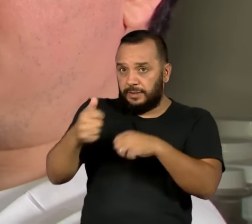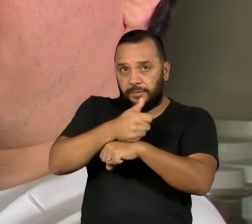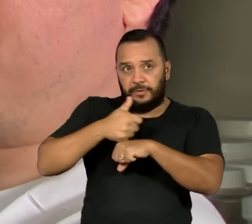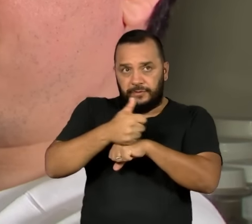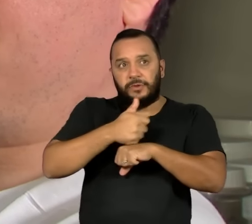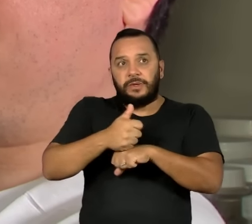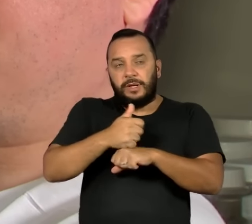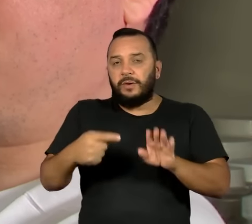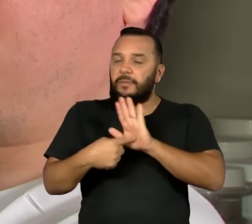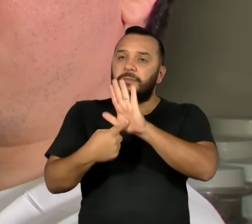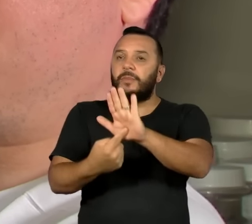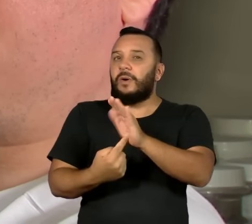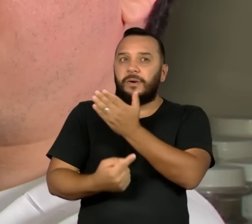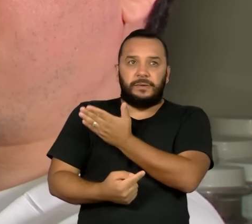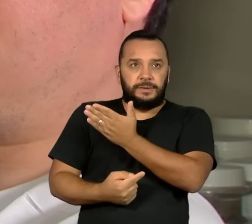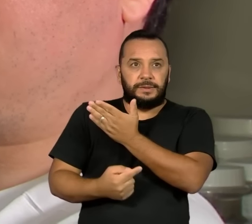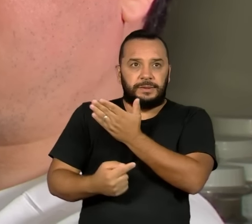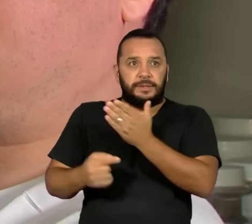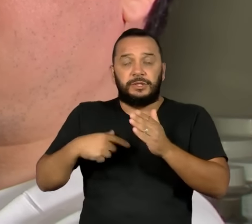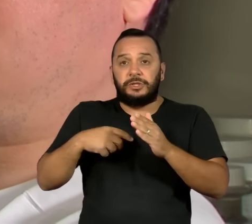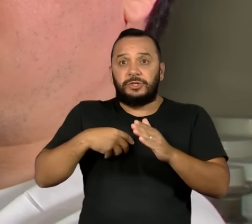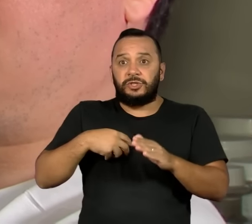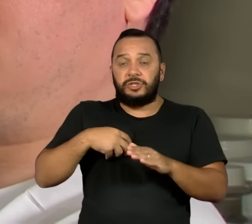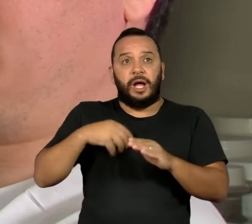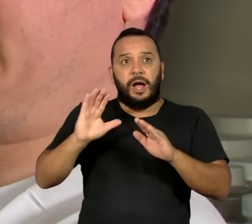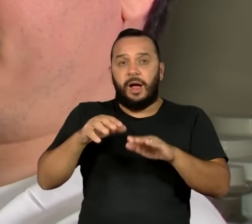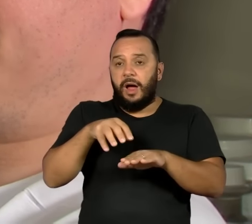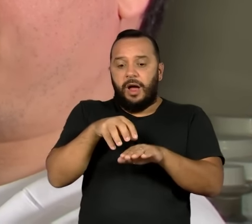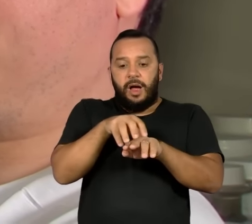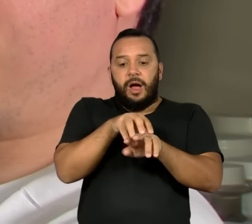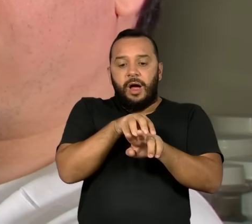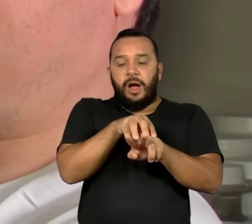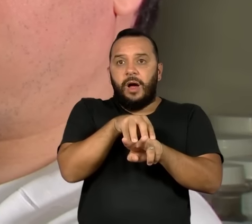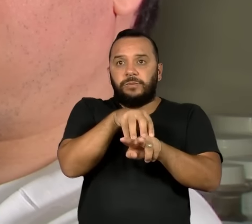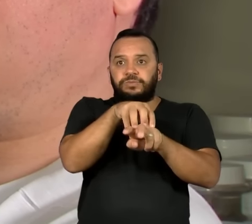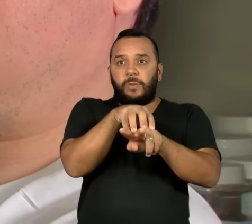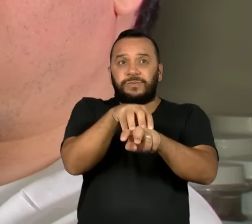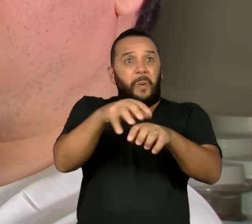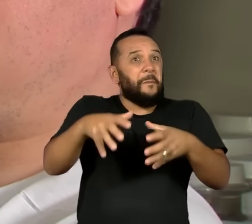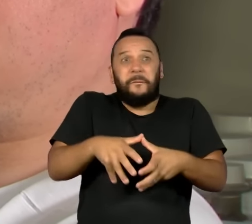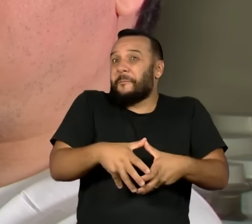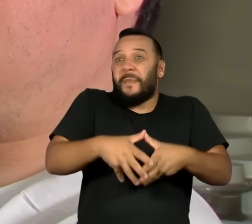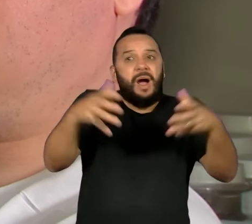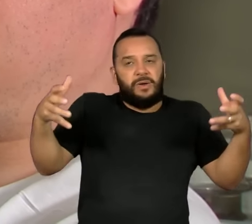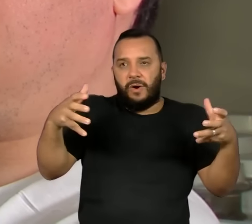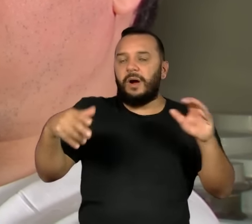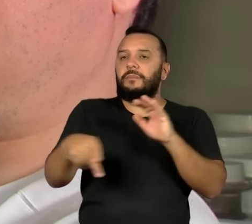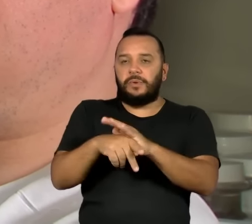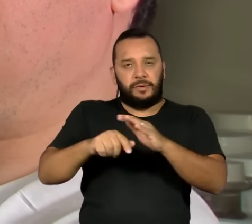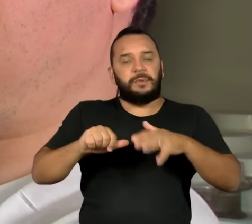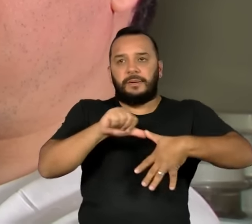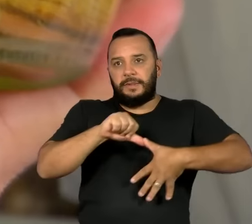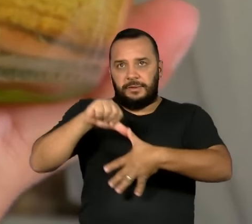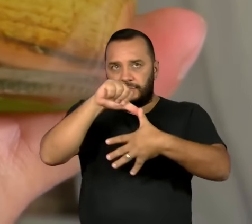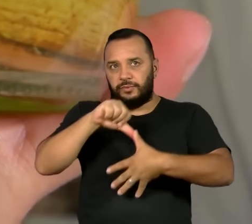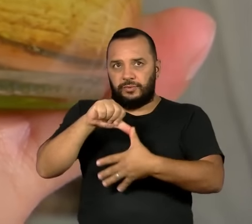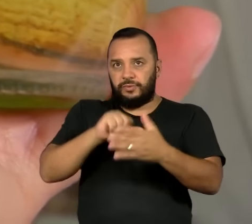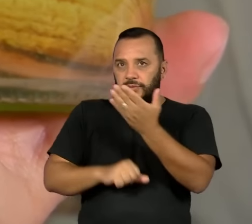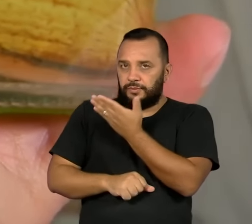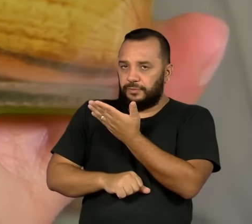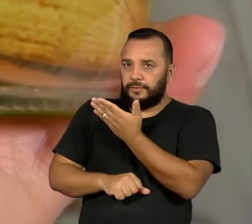Mostram aqui o maior caracol da América do Sul, conhecido como aruá do mato. O biólogo Marcel Miranda